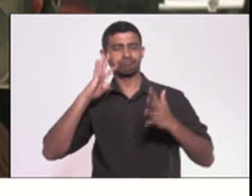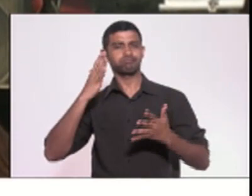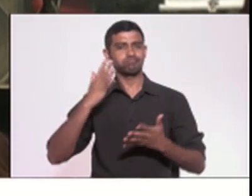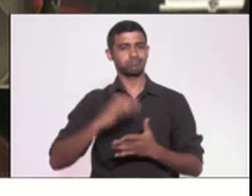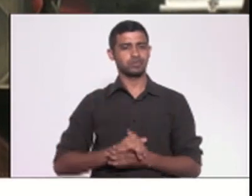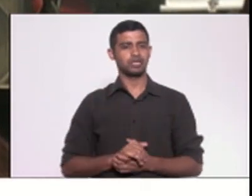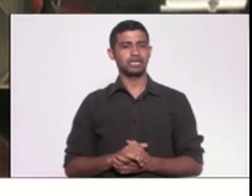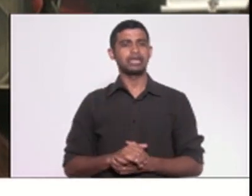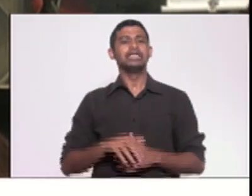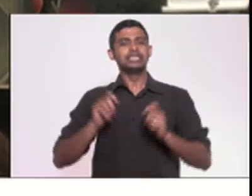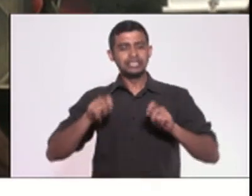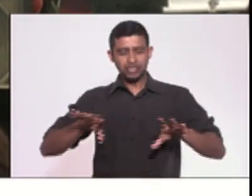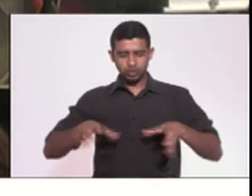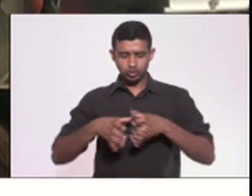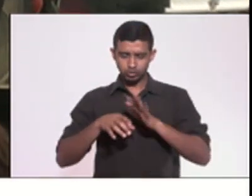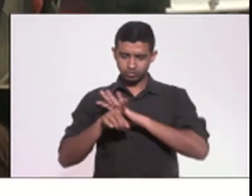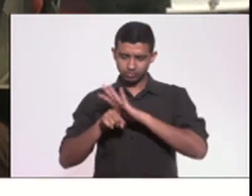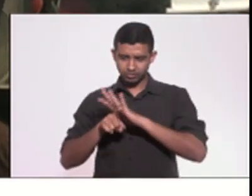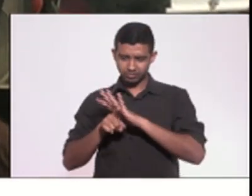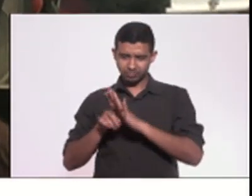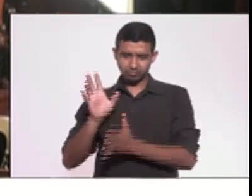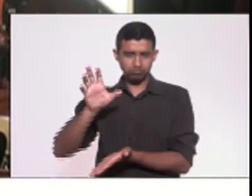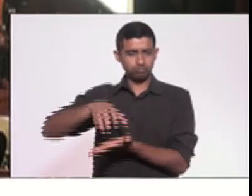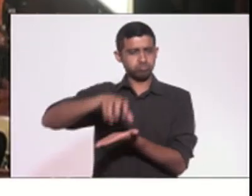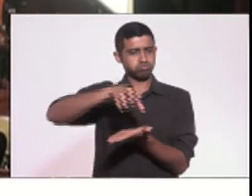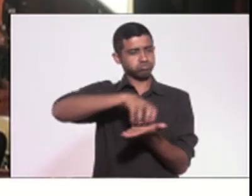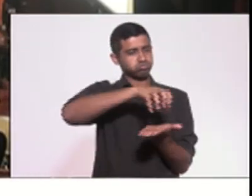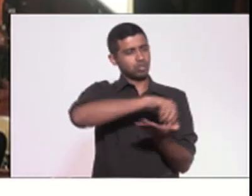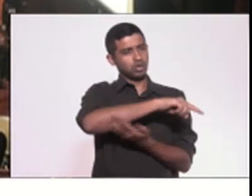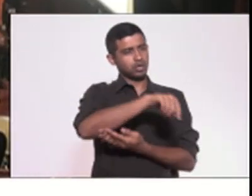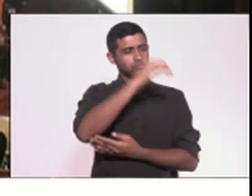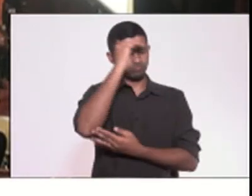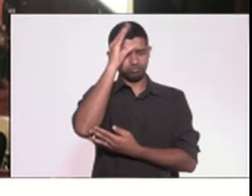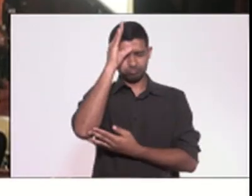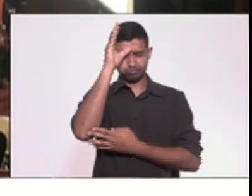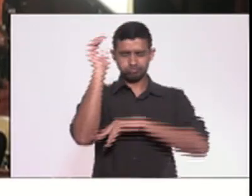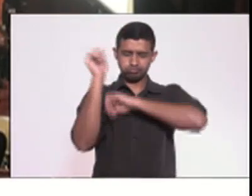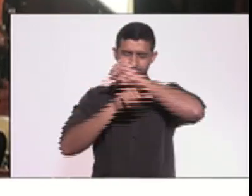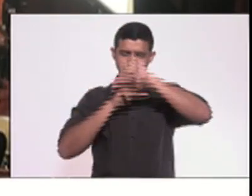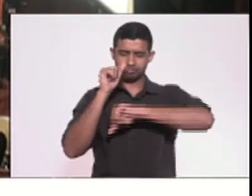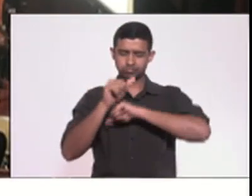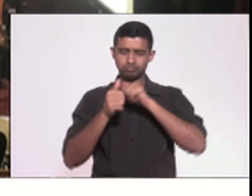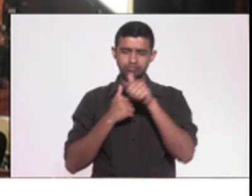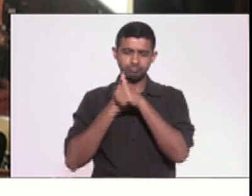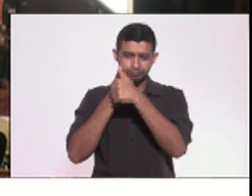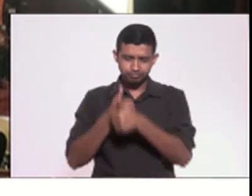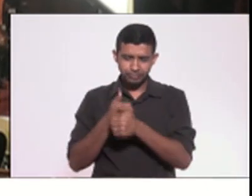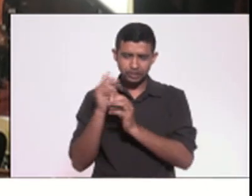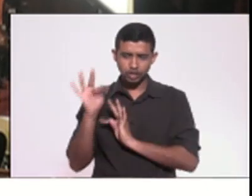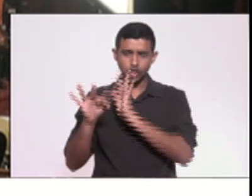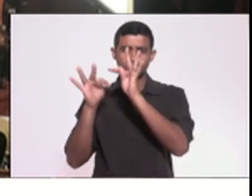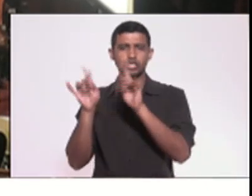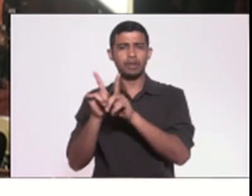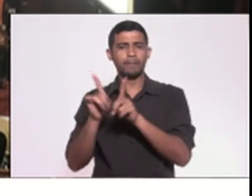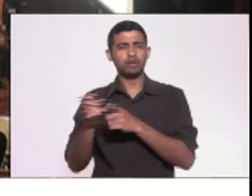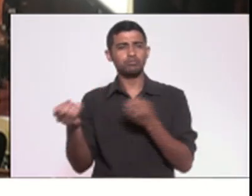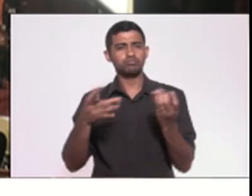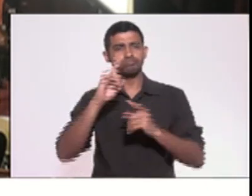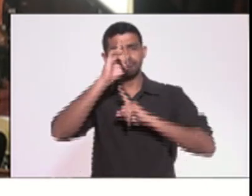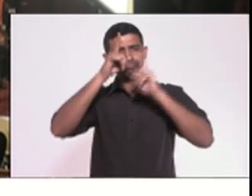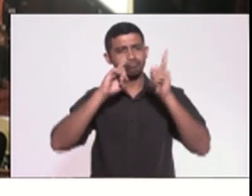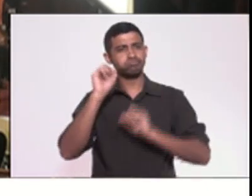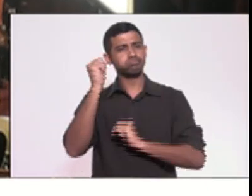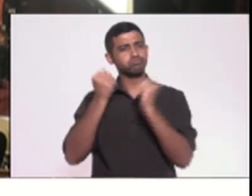através de pesquisa em diversos setores que transformam conhecimento e aproximam novas tecnologias em inovação social e